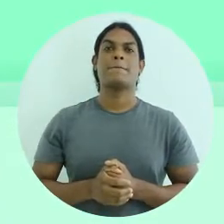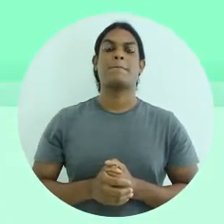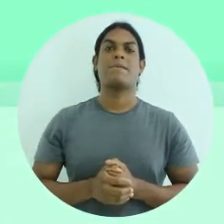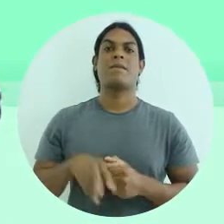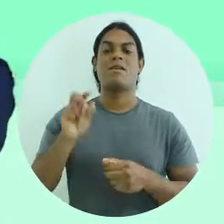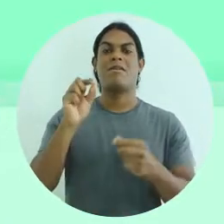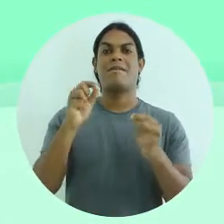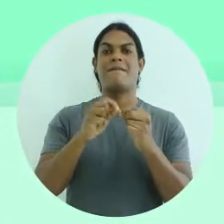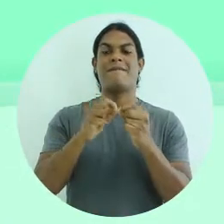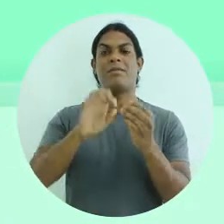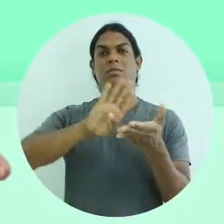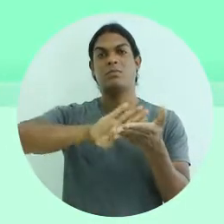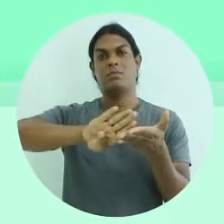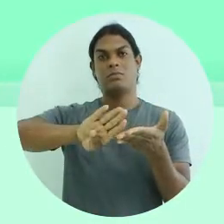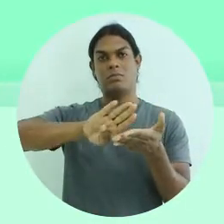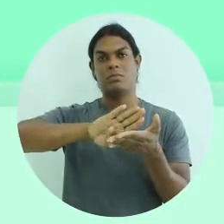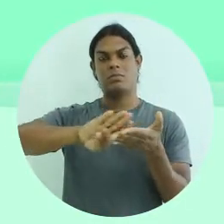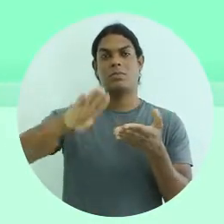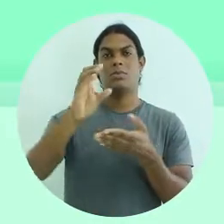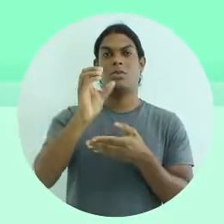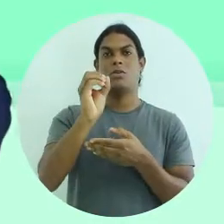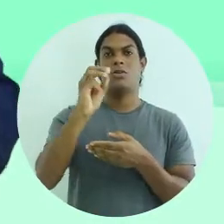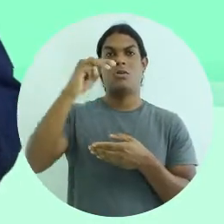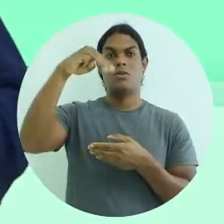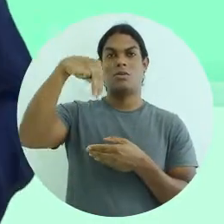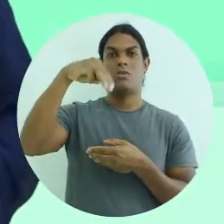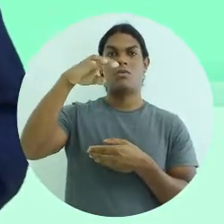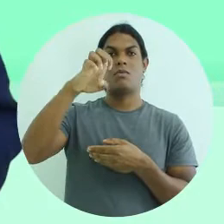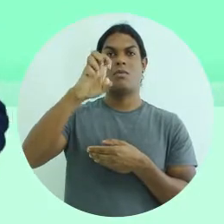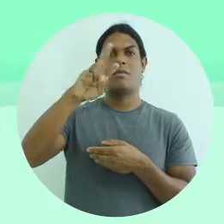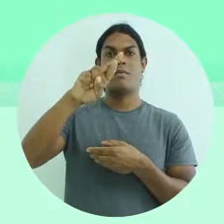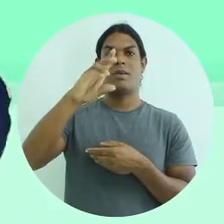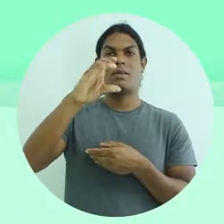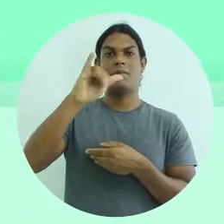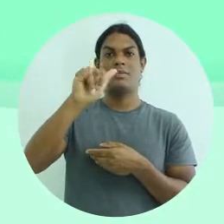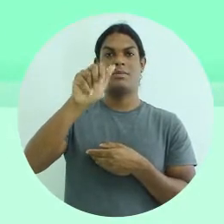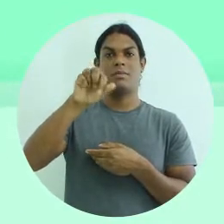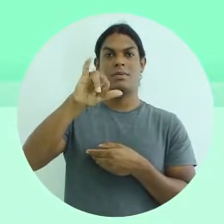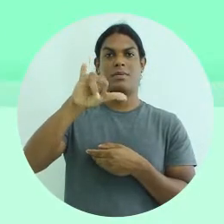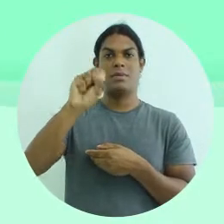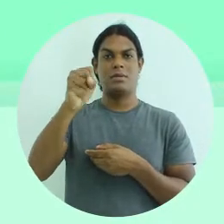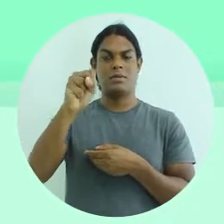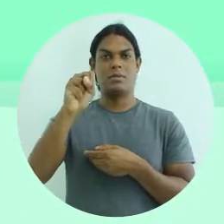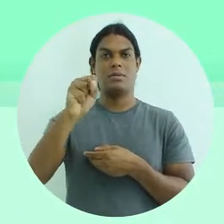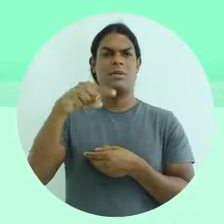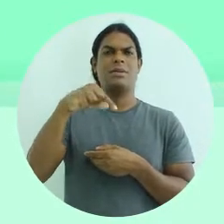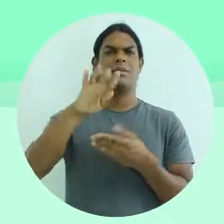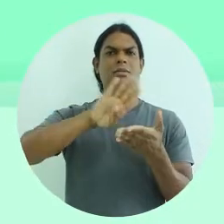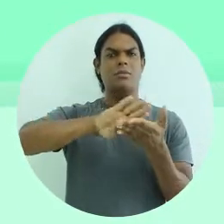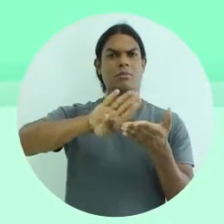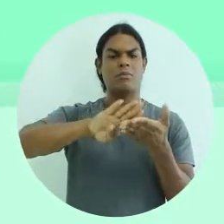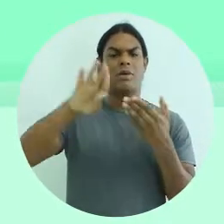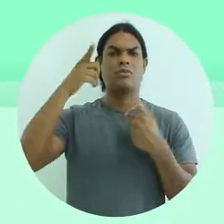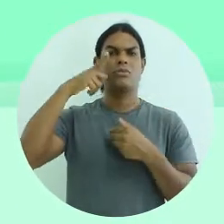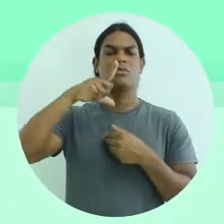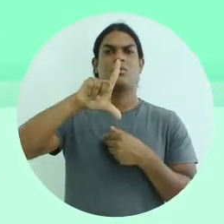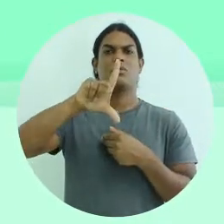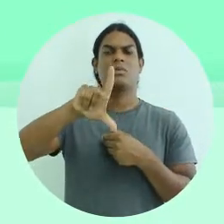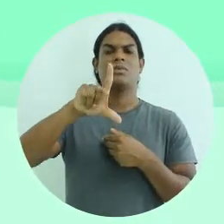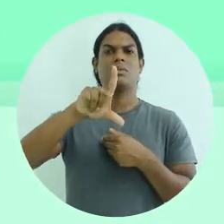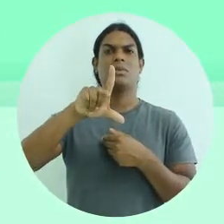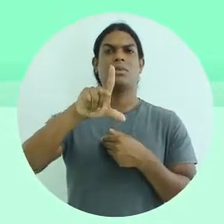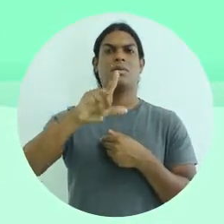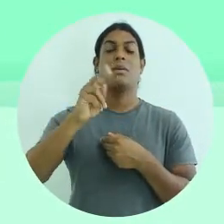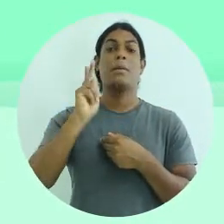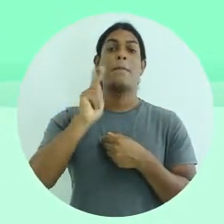bancos comerciais do sistema financeiro brasileiro, né? Esses bancos, eles concedem esses financiamentos, mas